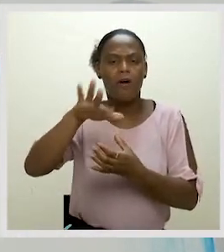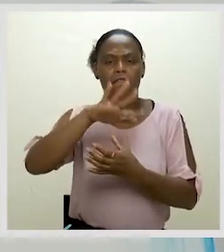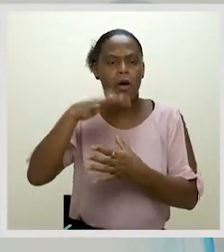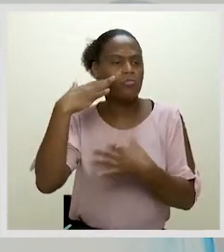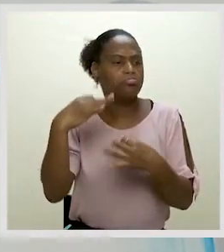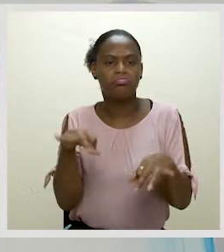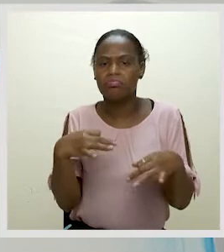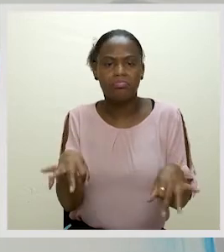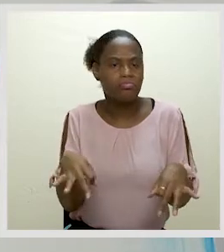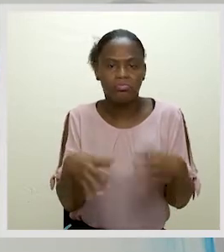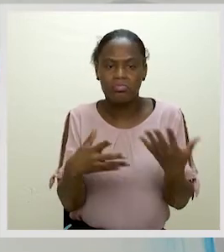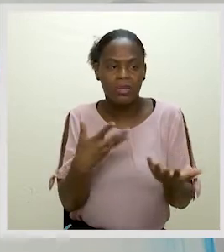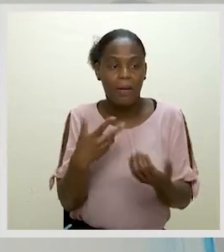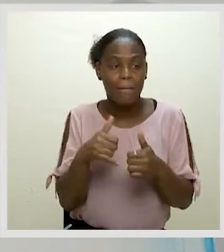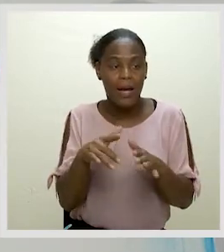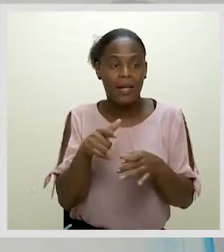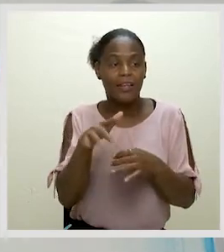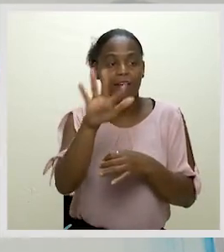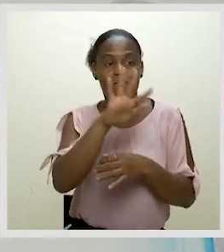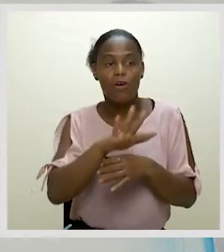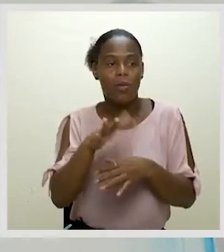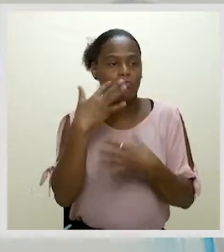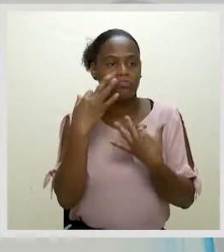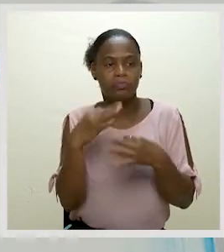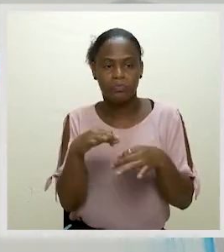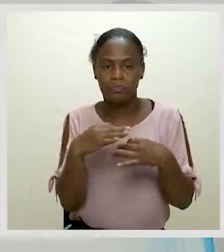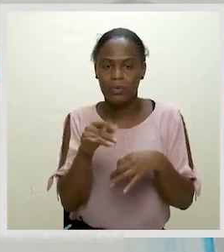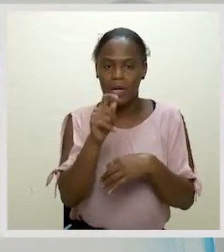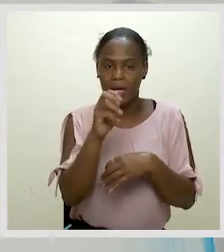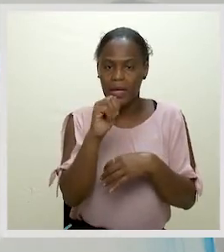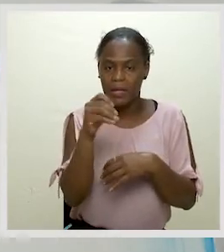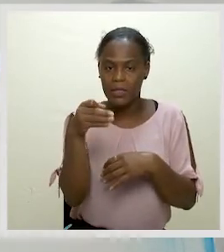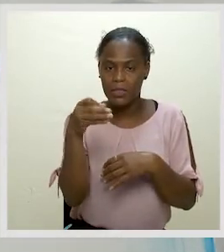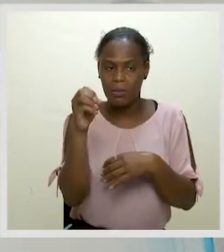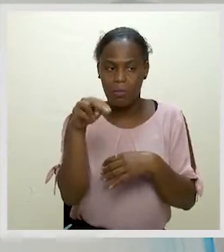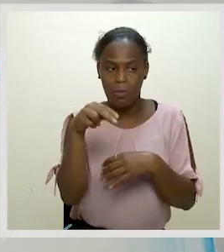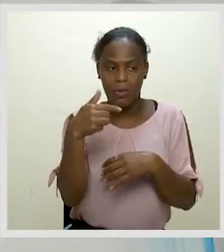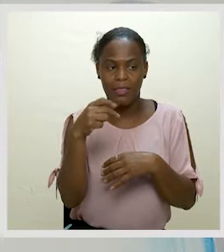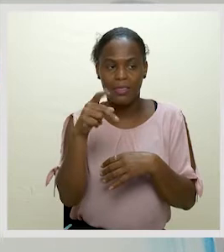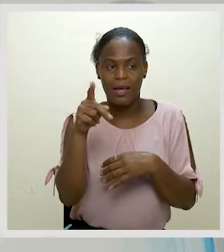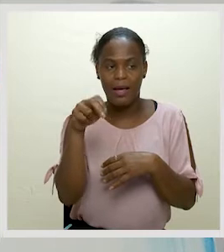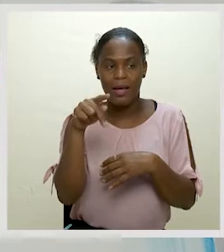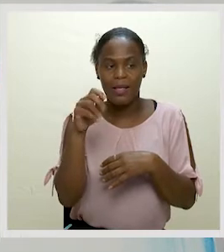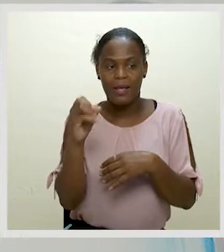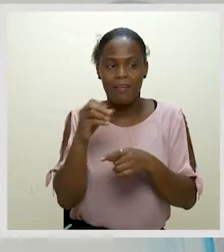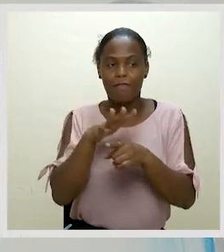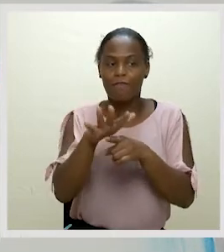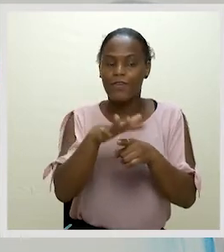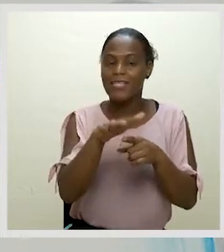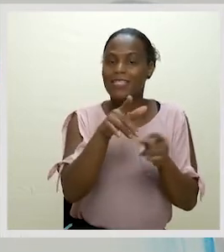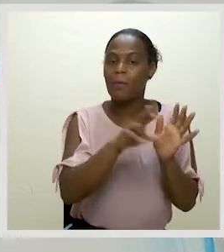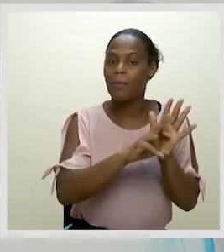forma espontânea. Mas essa forma espontânea influencia muito um